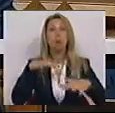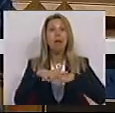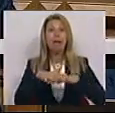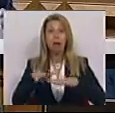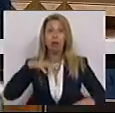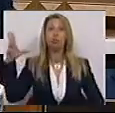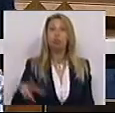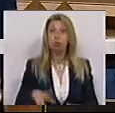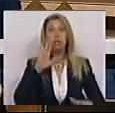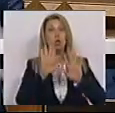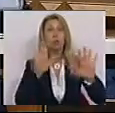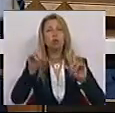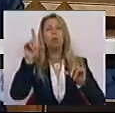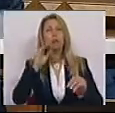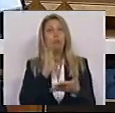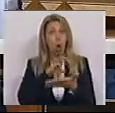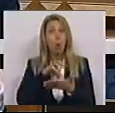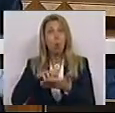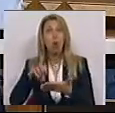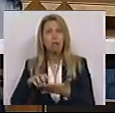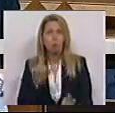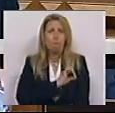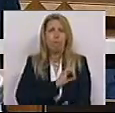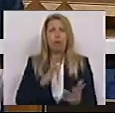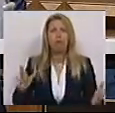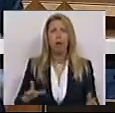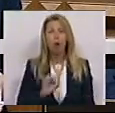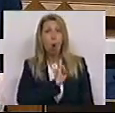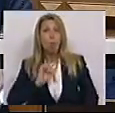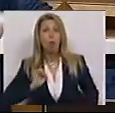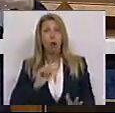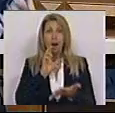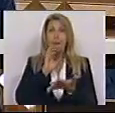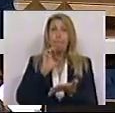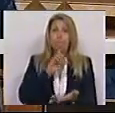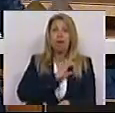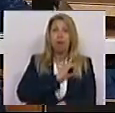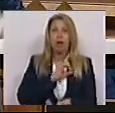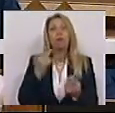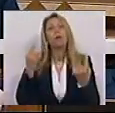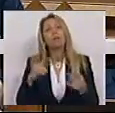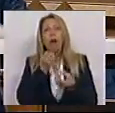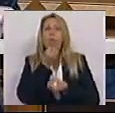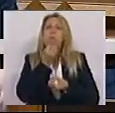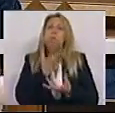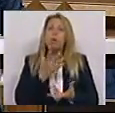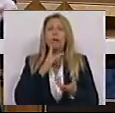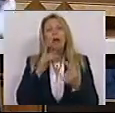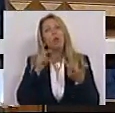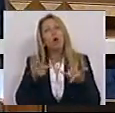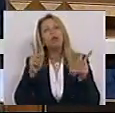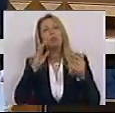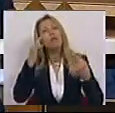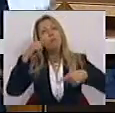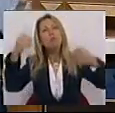também coleções privadas, onde as propriedades privadas têm a generosidade de disponibilizar as suas coleções